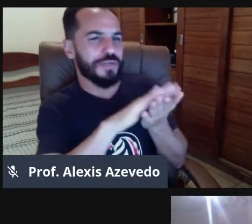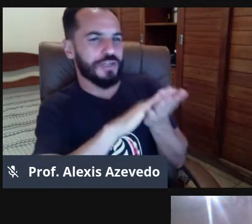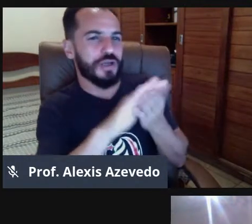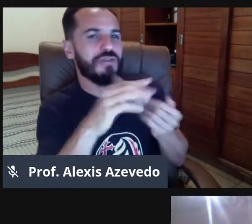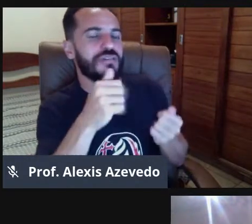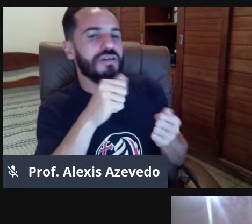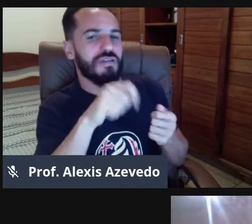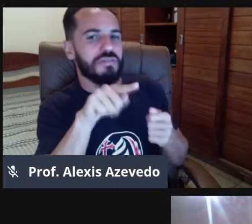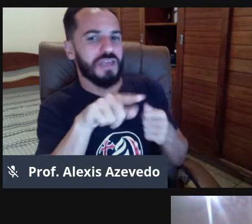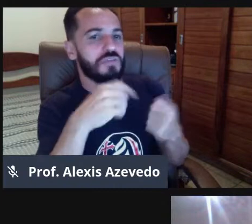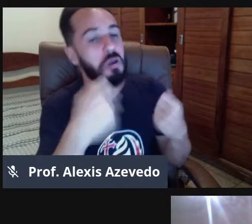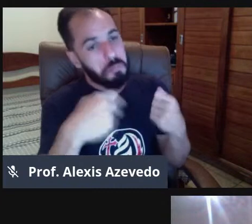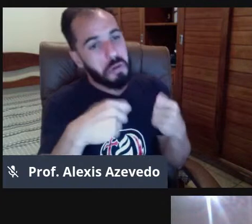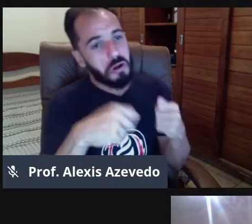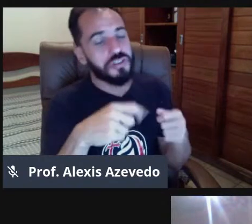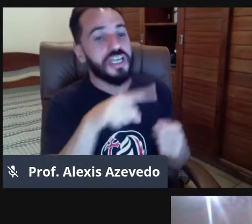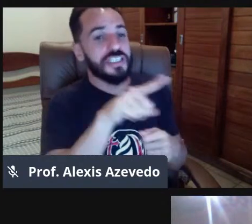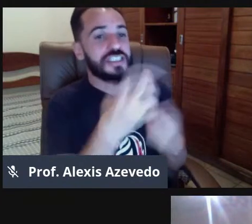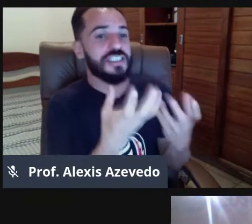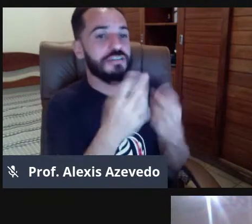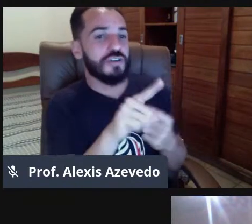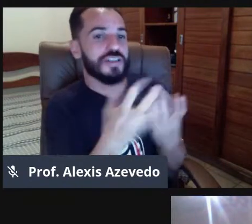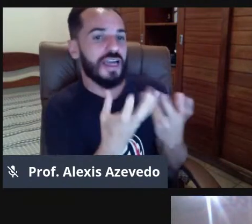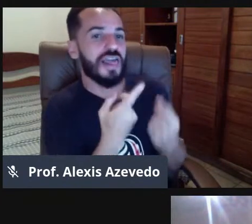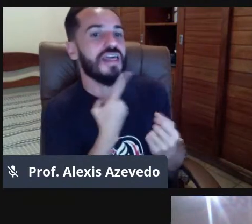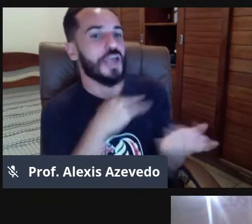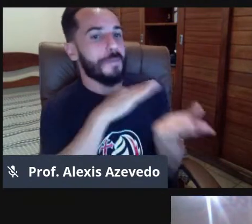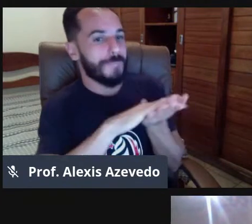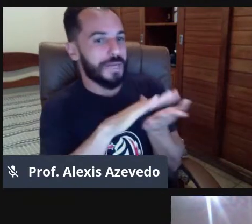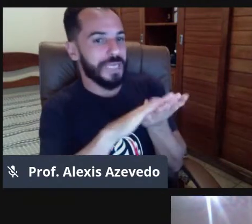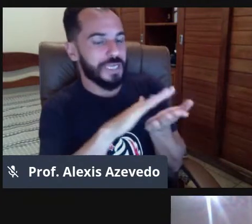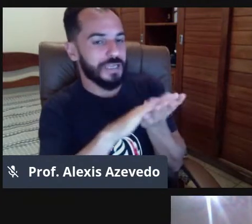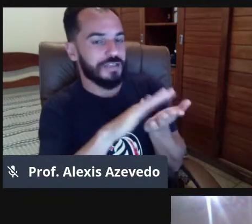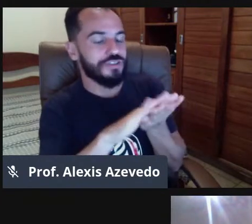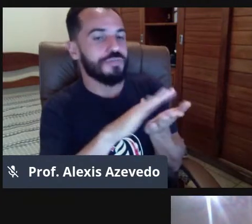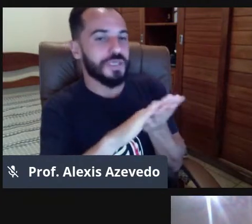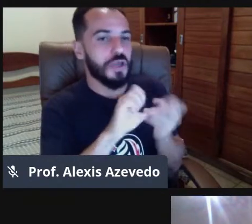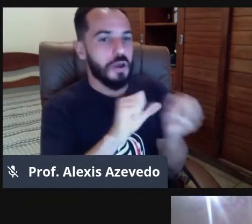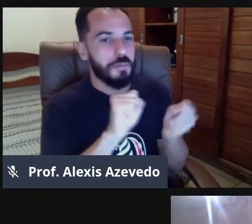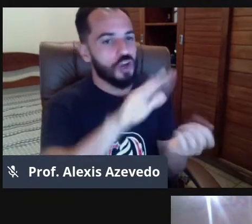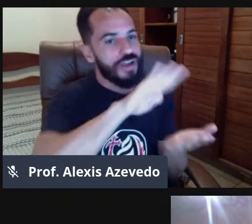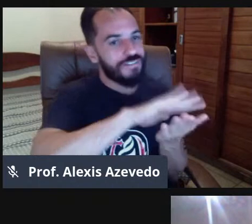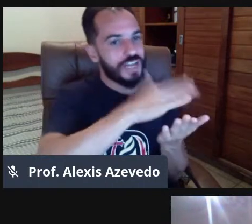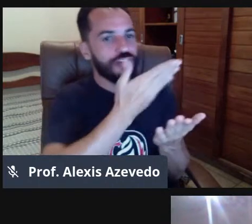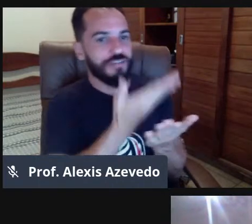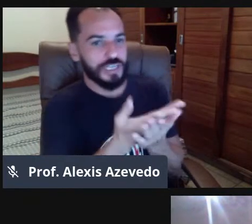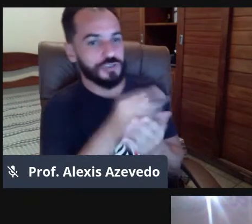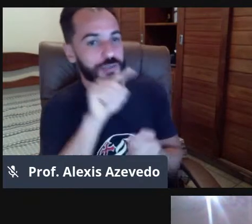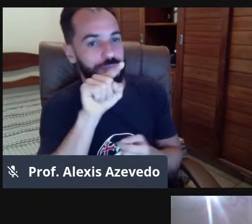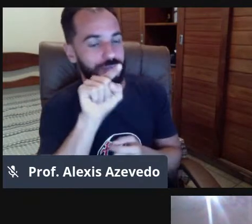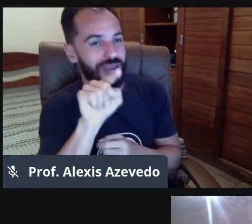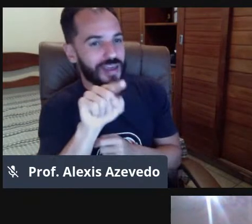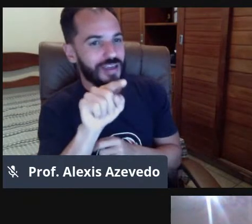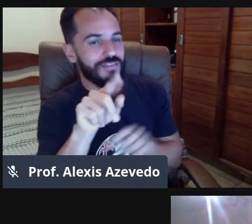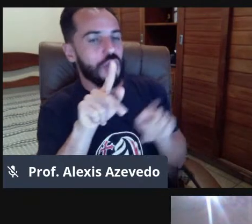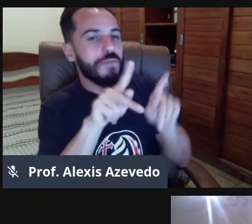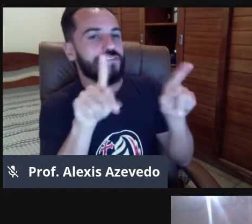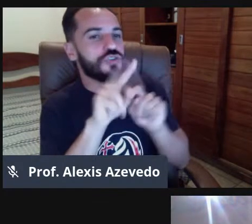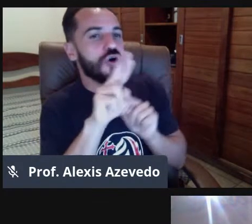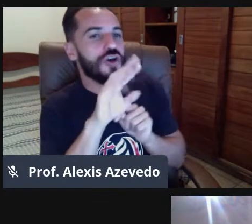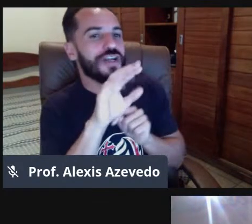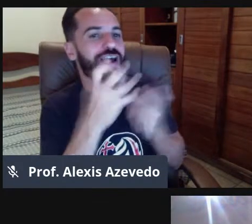Mas é possível imprimir também, frente e verso, e vai sair as colunas do jeito lá, né? Agora, eu só queria só falar um